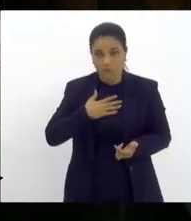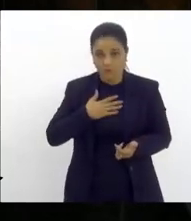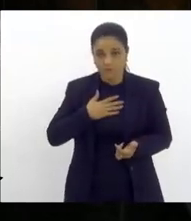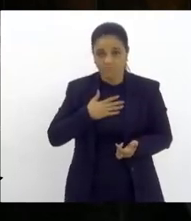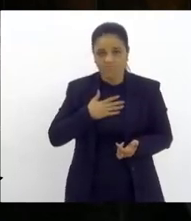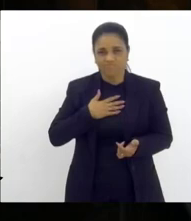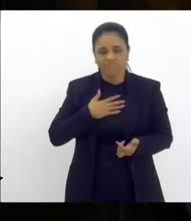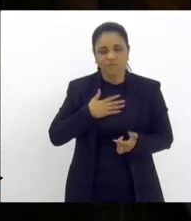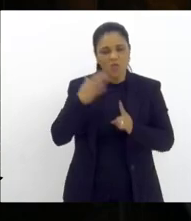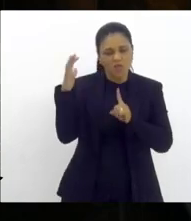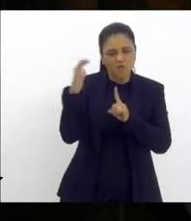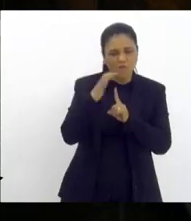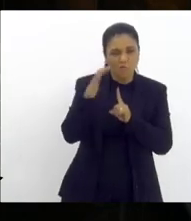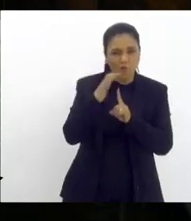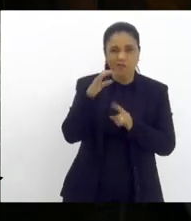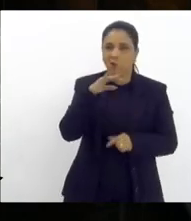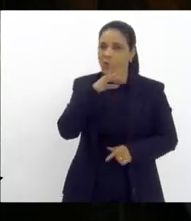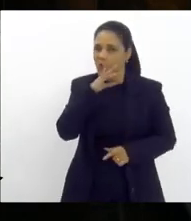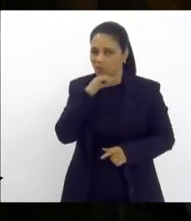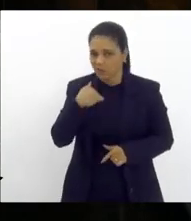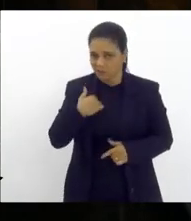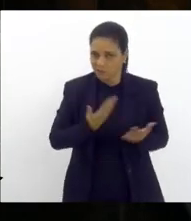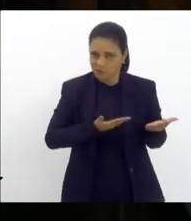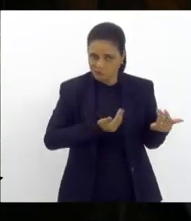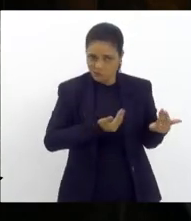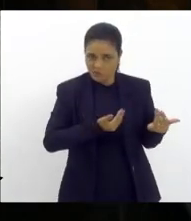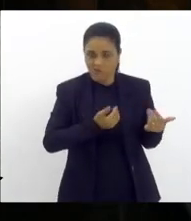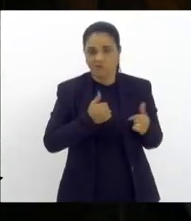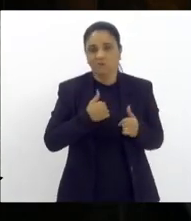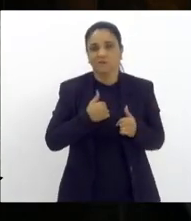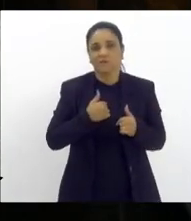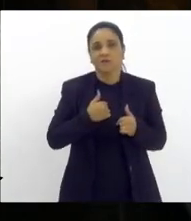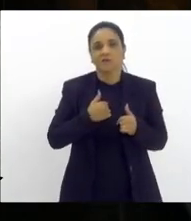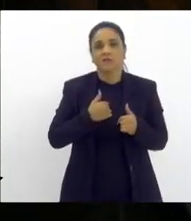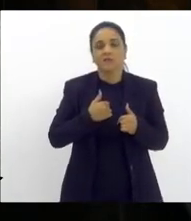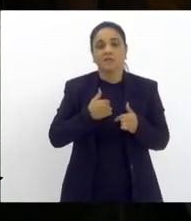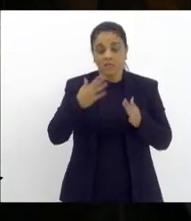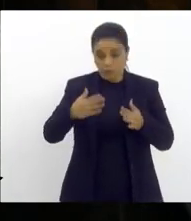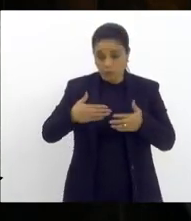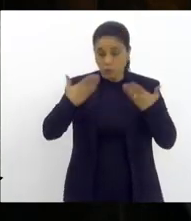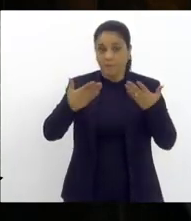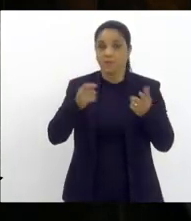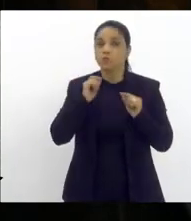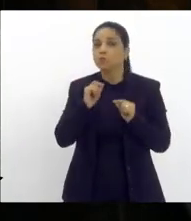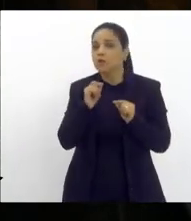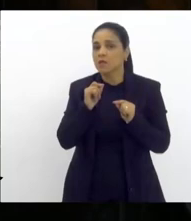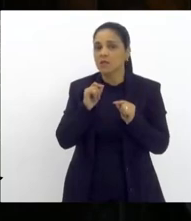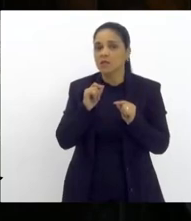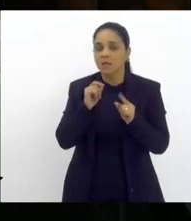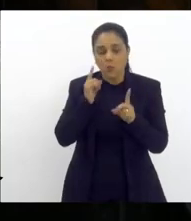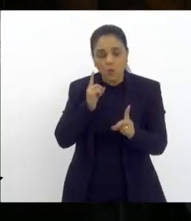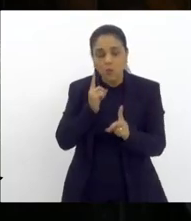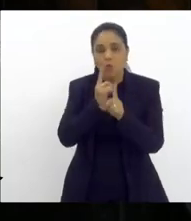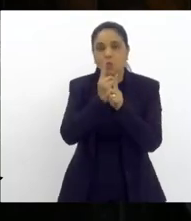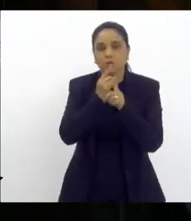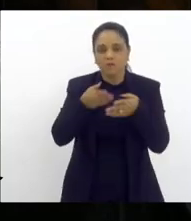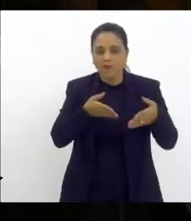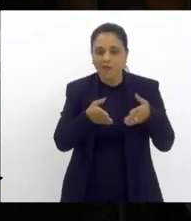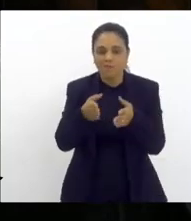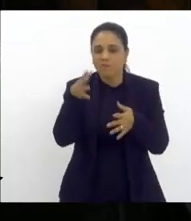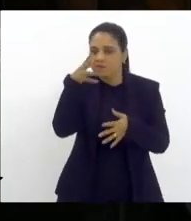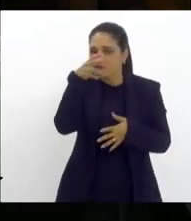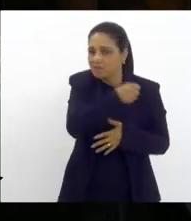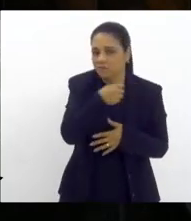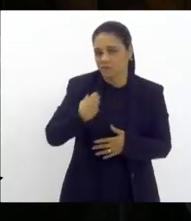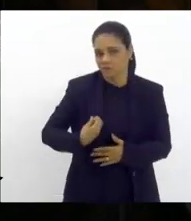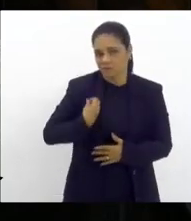tive péssimos influências na minha juventude e a grata surpresa foi podendo encontrar um caminho de salvação de